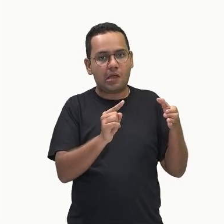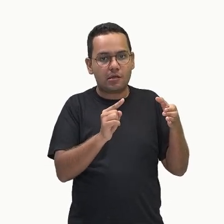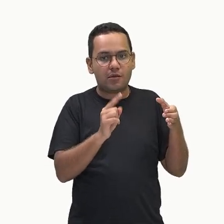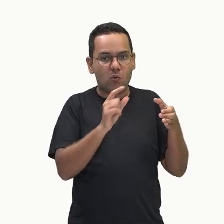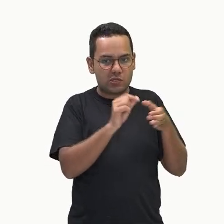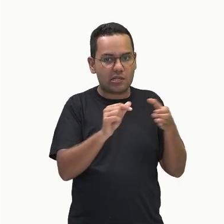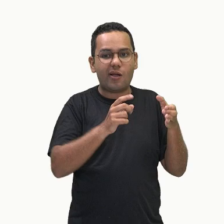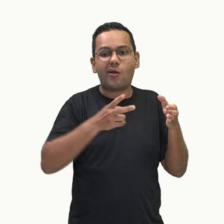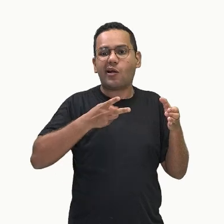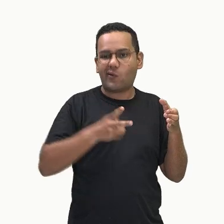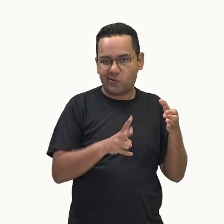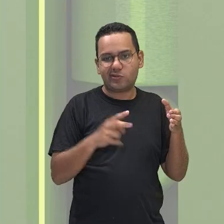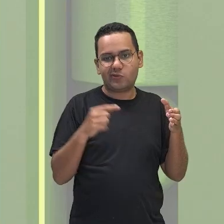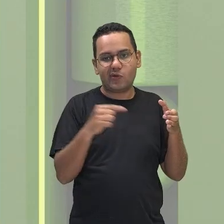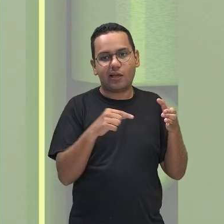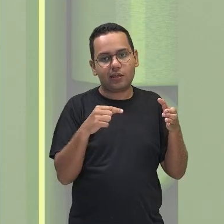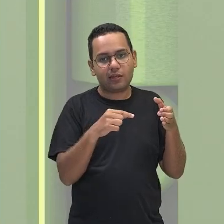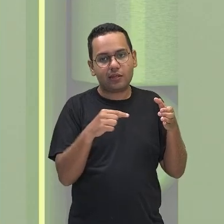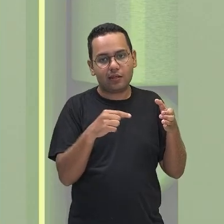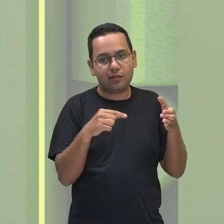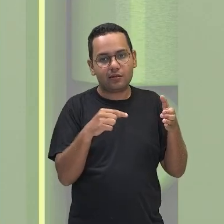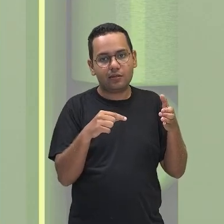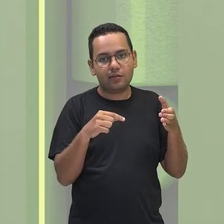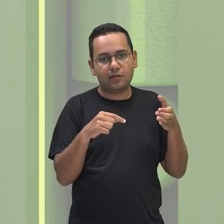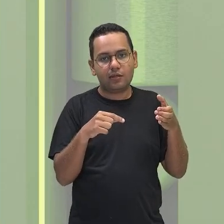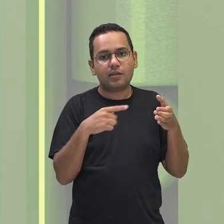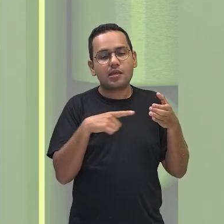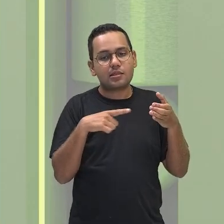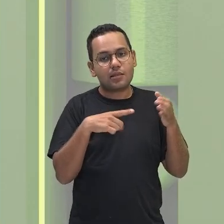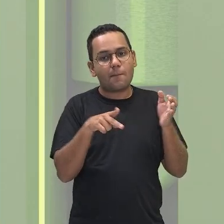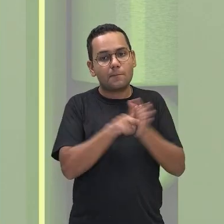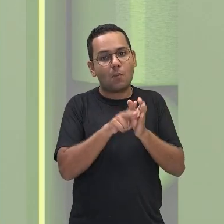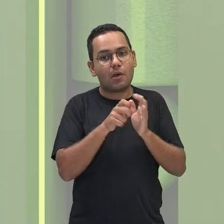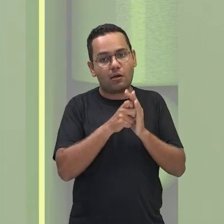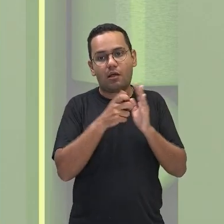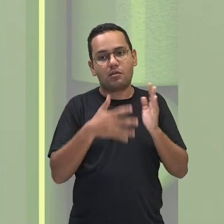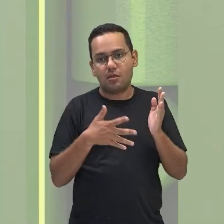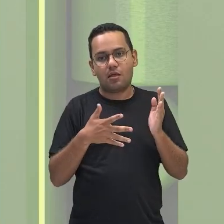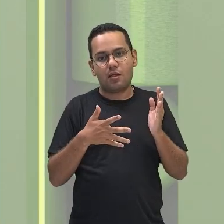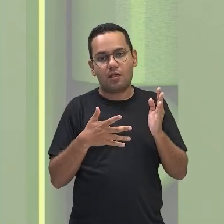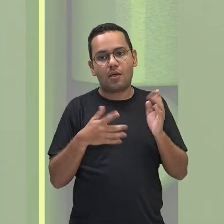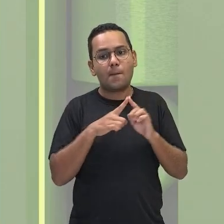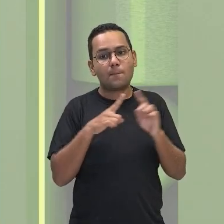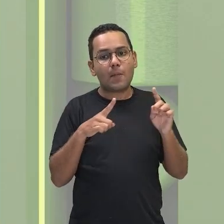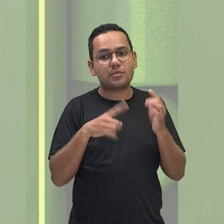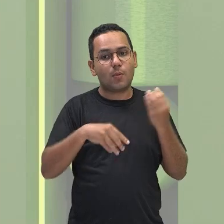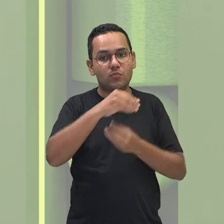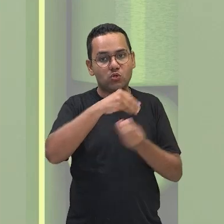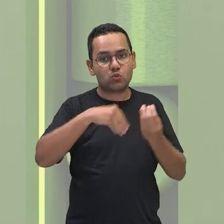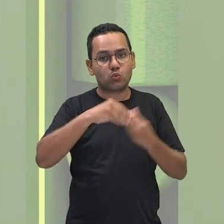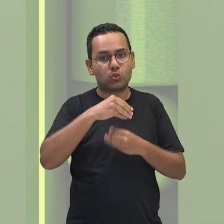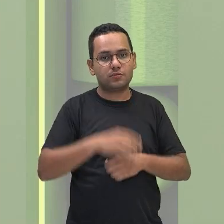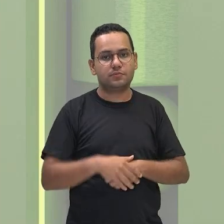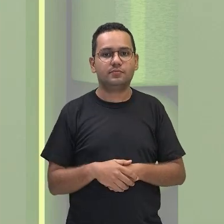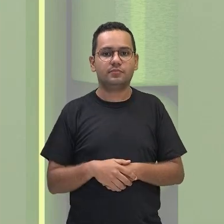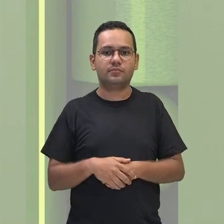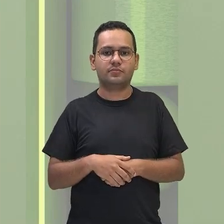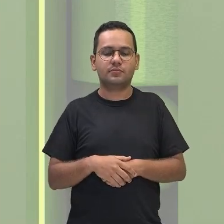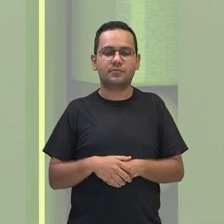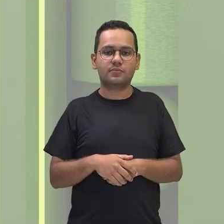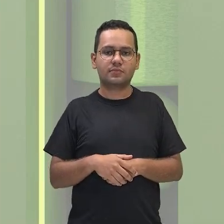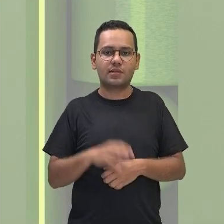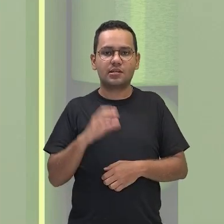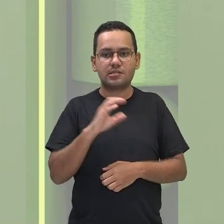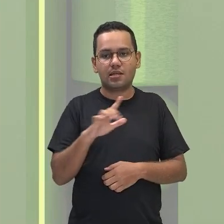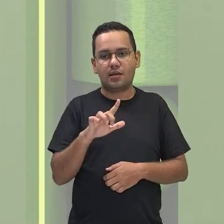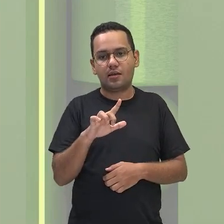ali dentro daquela substância. Ele vai continuar existindo na sua forma associada, né, ao Cl e ao Na, que são